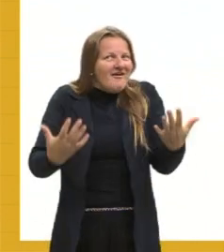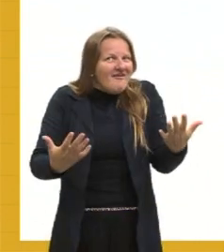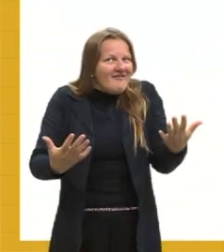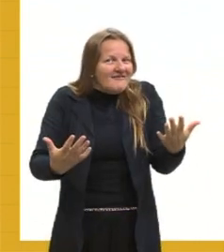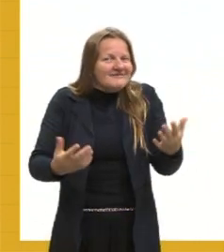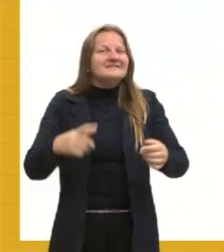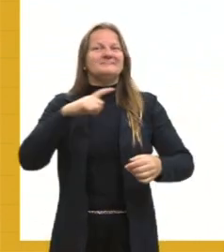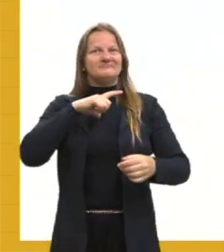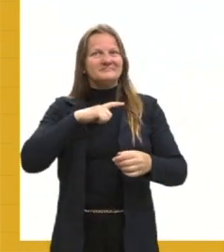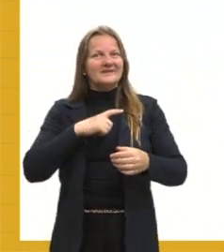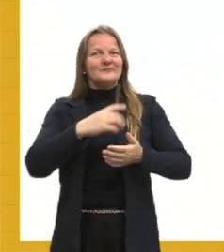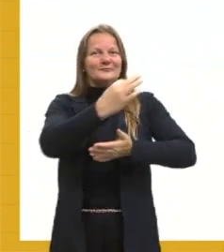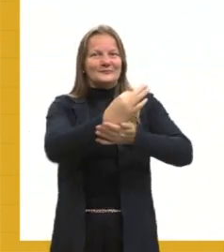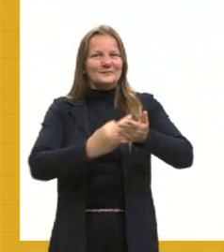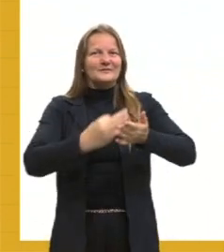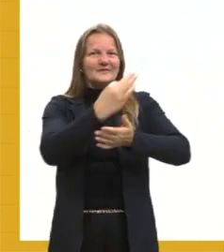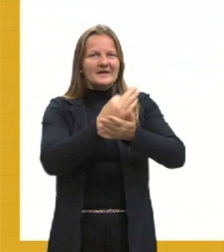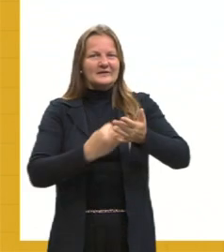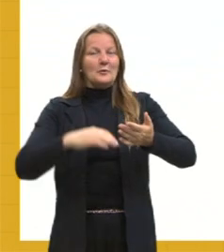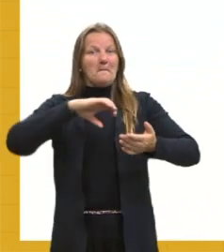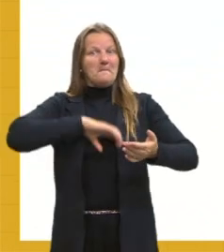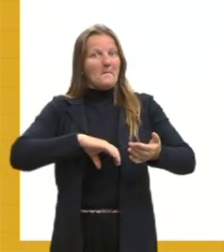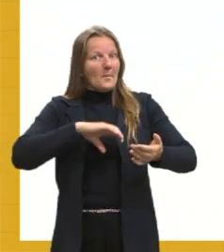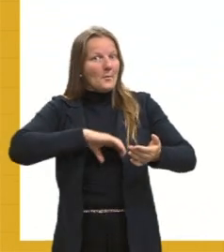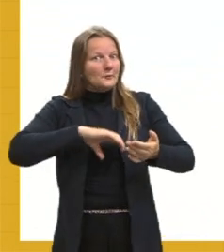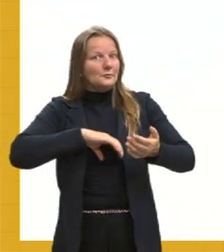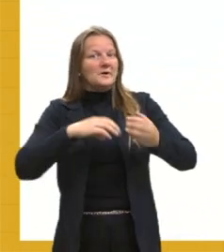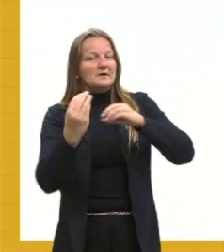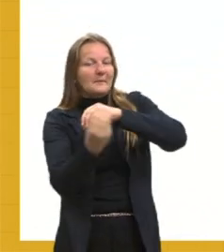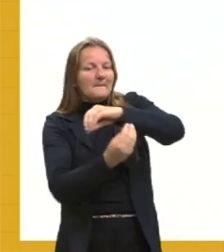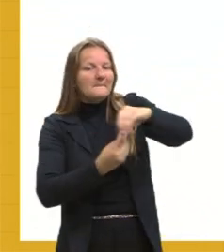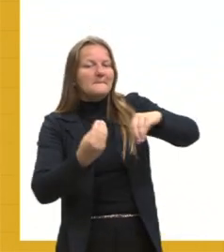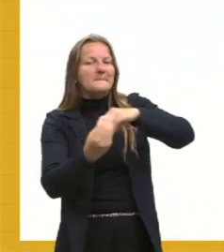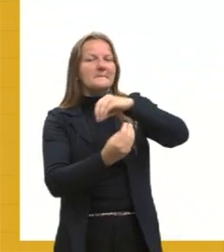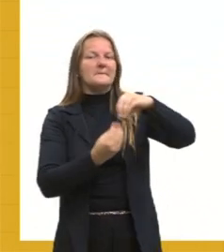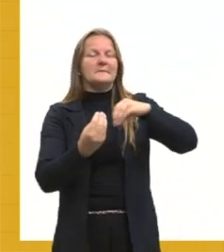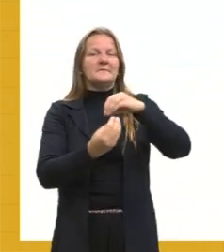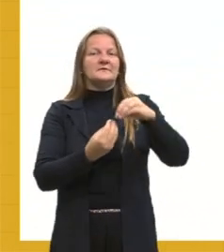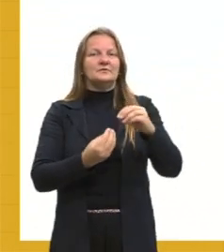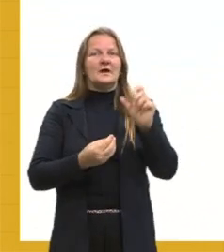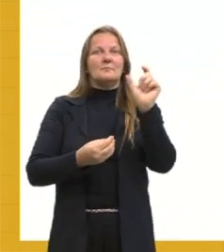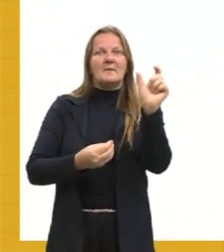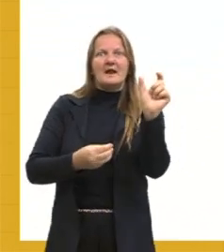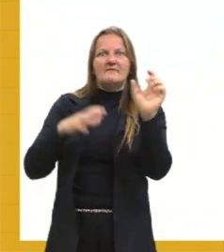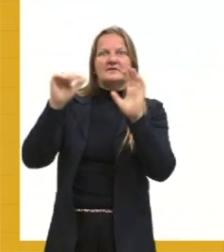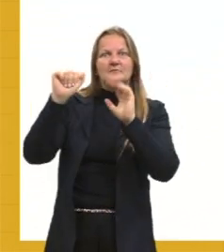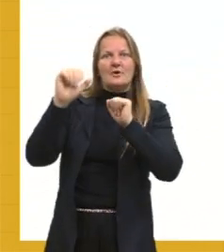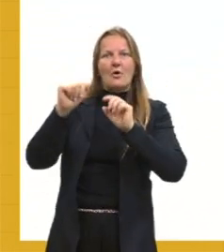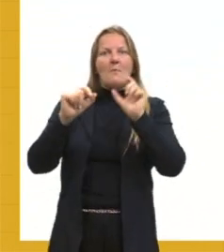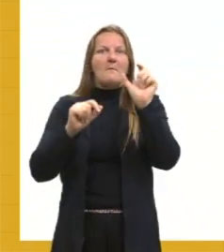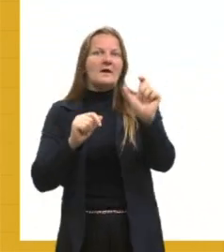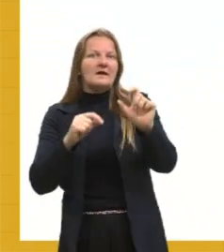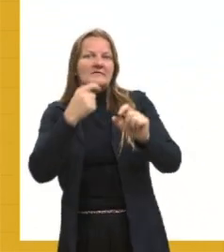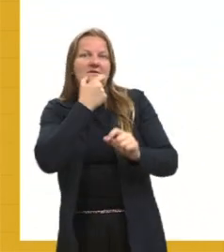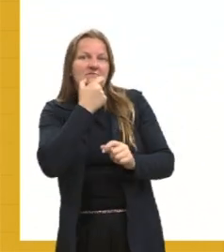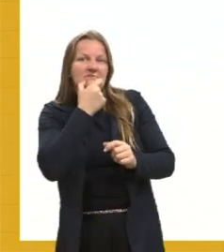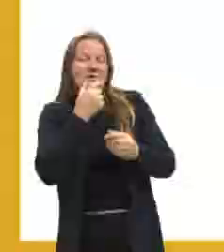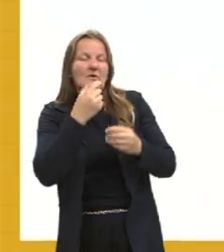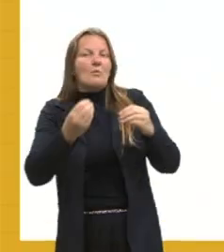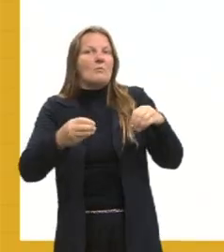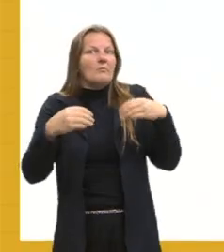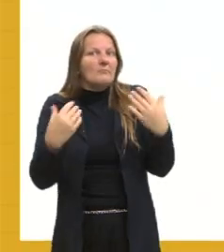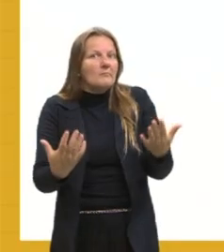dentro de um texto Dentro da prova do Enem esses termos no estrangeiro né